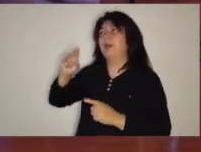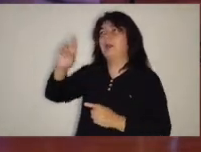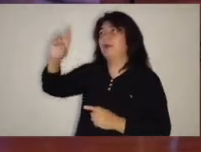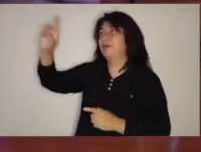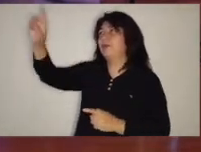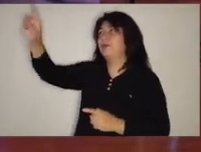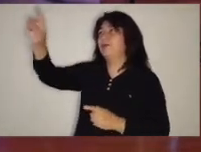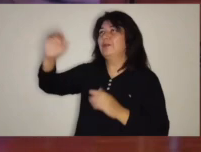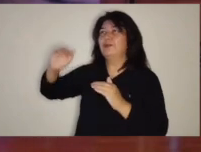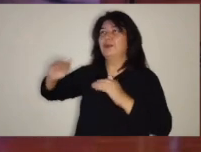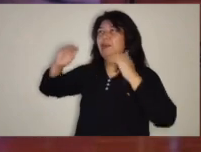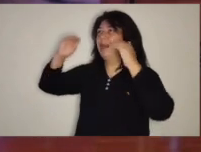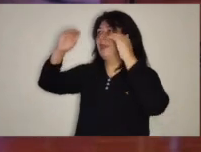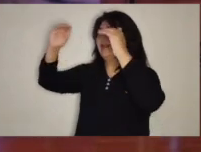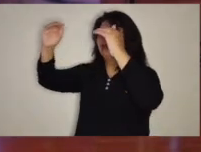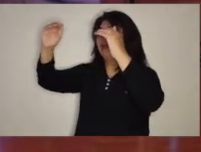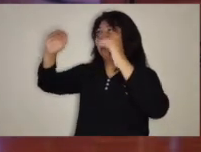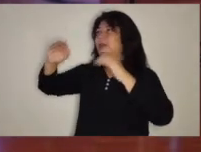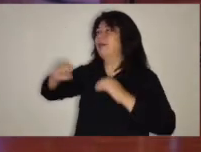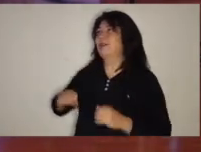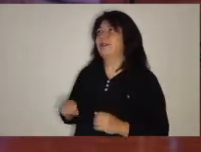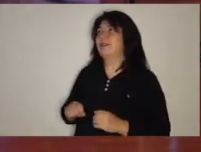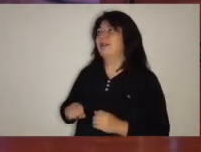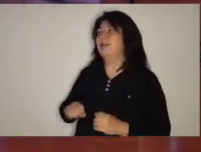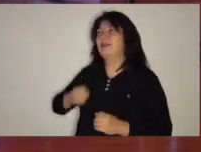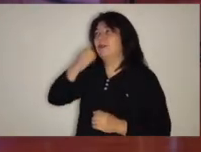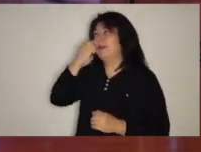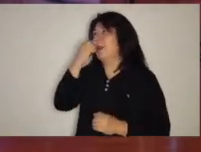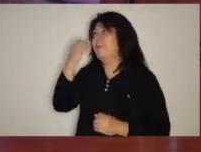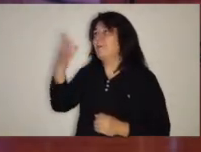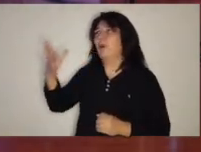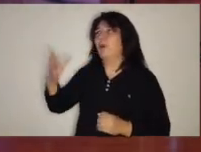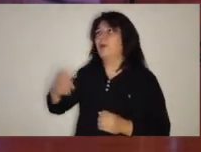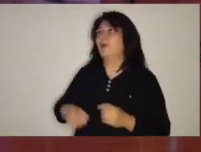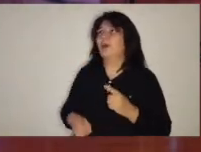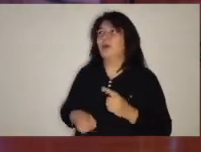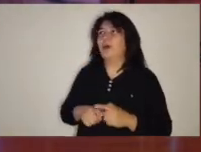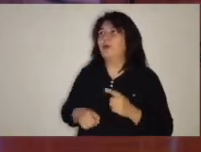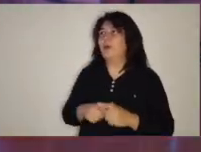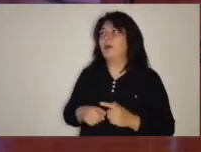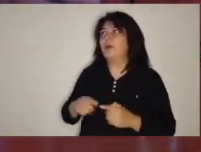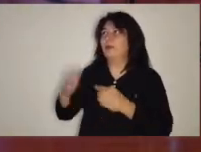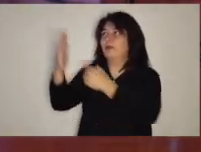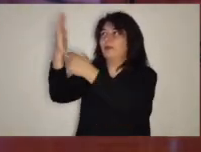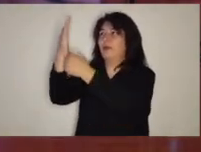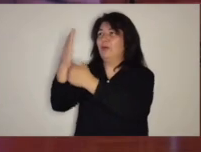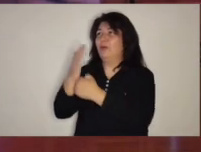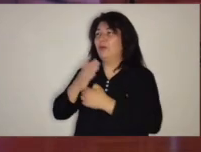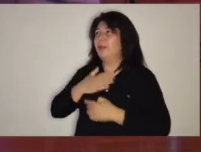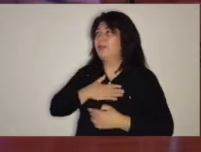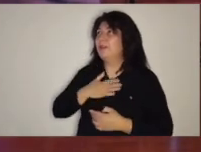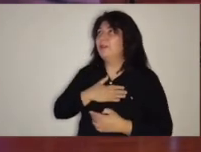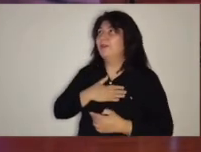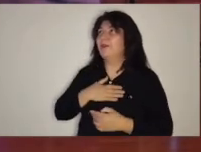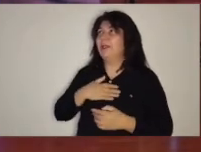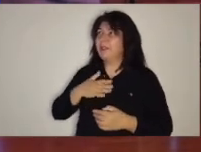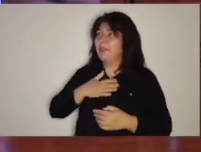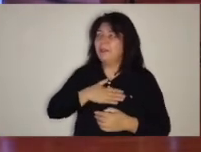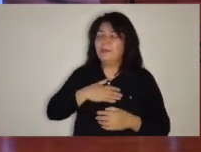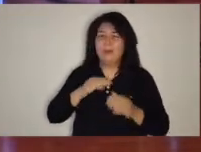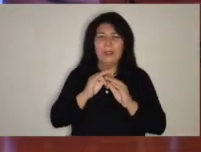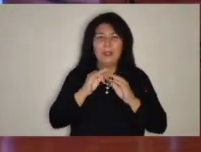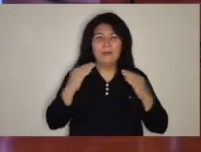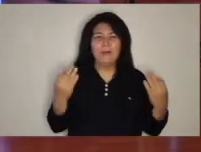Senhor, eu estou aqui para agradecer por tudo que o Senhor tem feito em minha vida, por o Senhor ter cuidado da minha família, por eu estar aqui, Senhor,